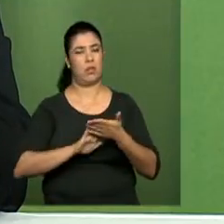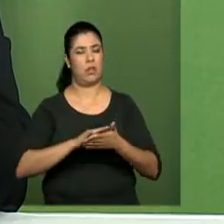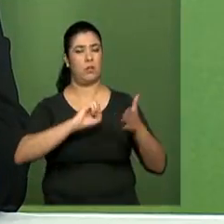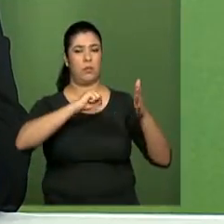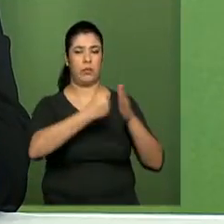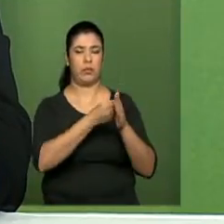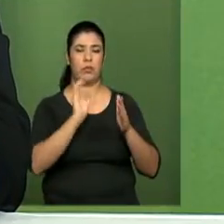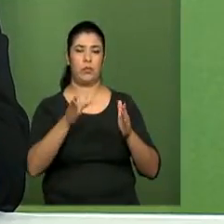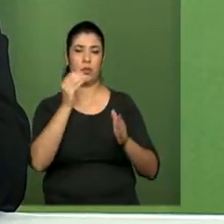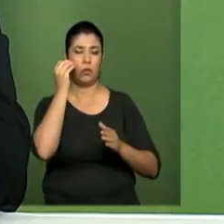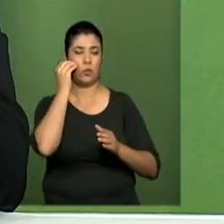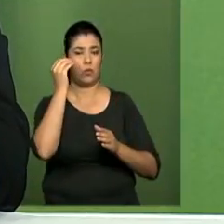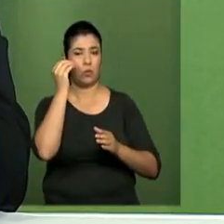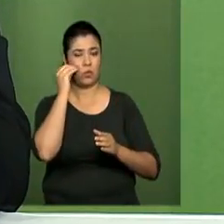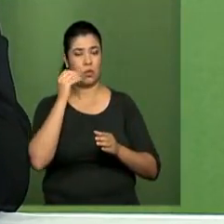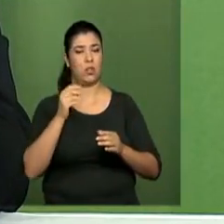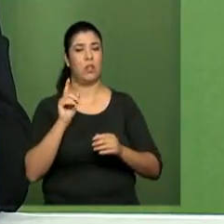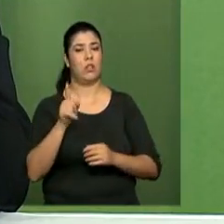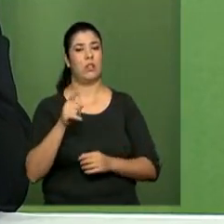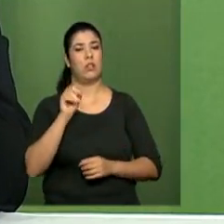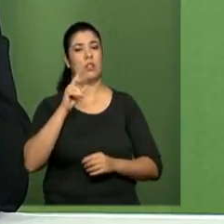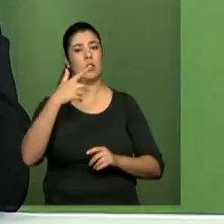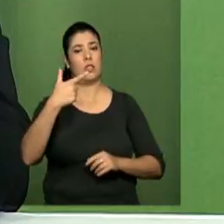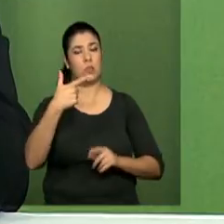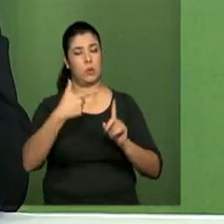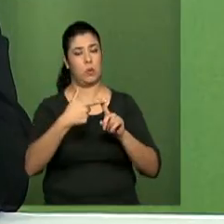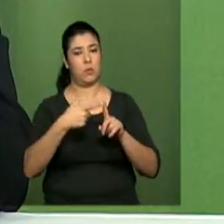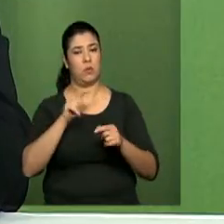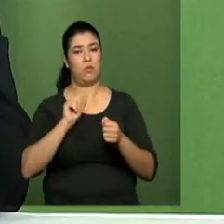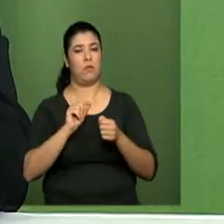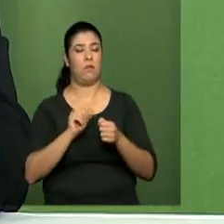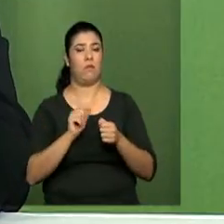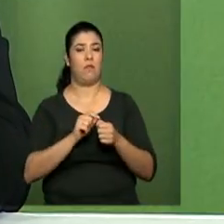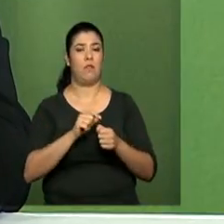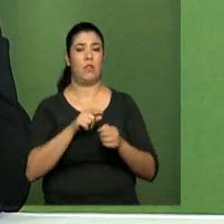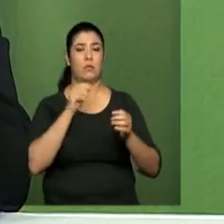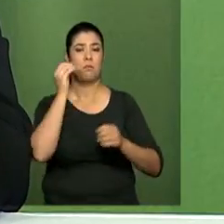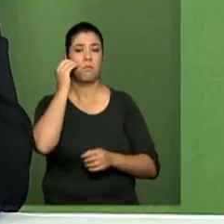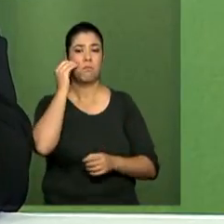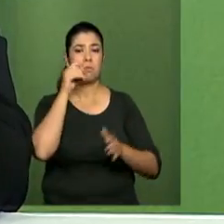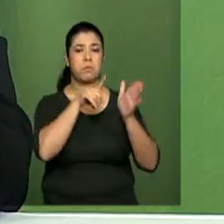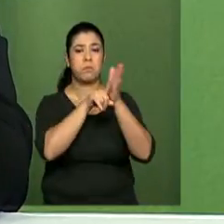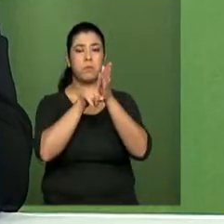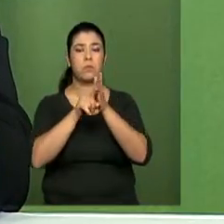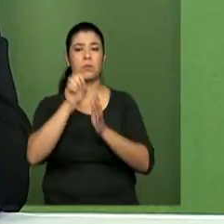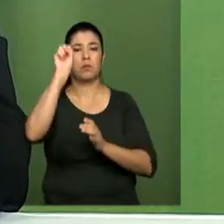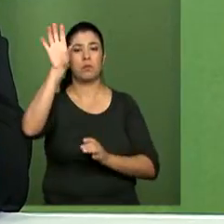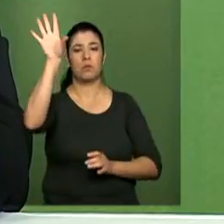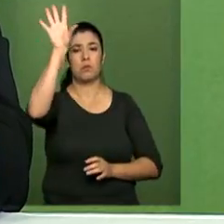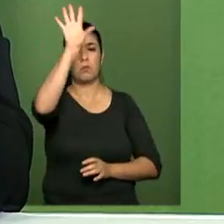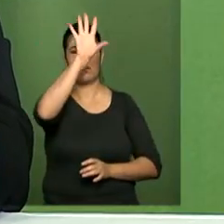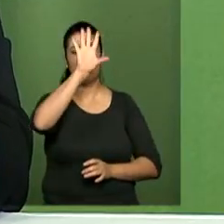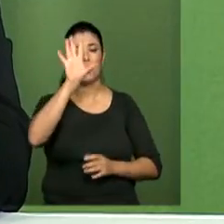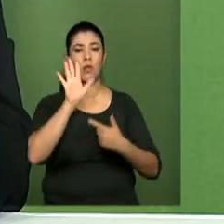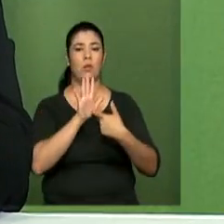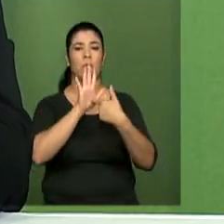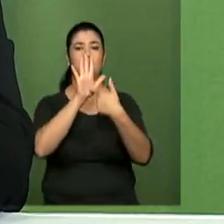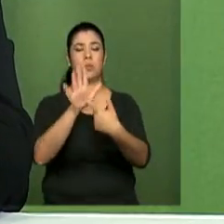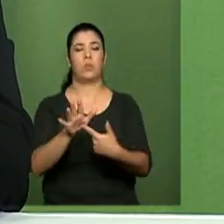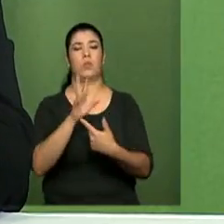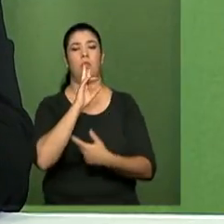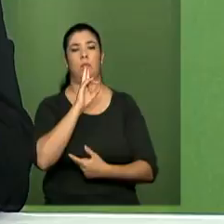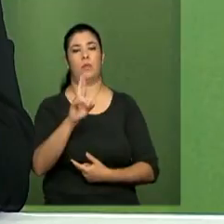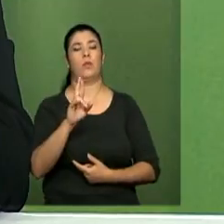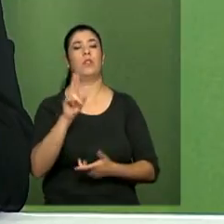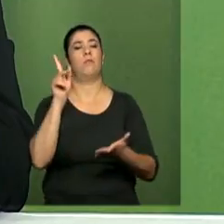teste com os estados junto com a receita federal e as juntas comerciais e deu como válido no